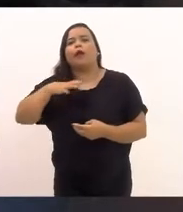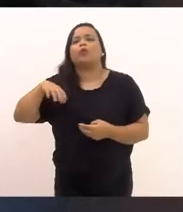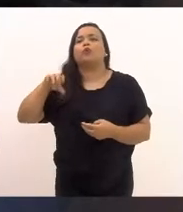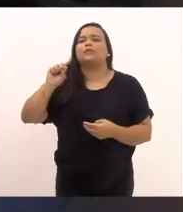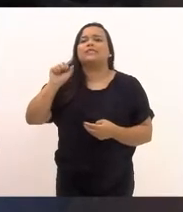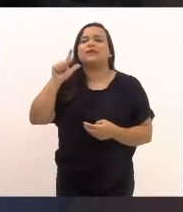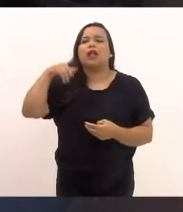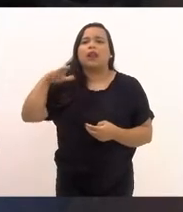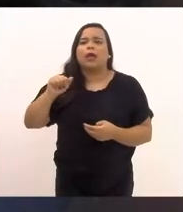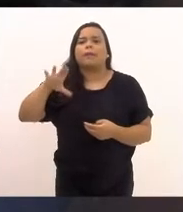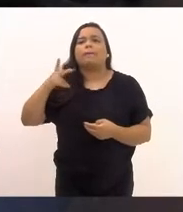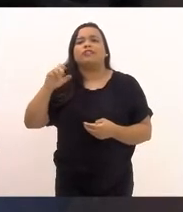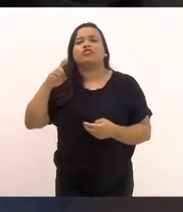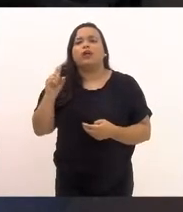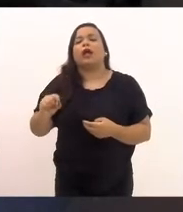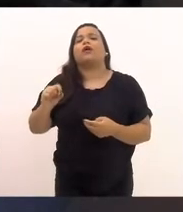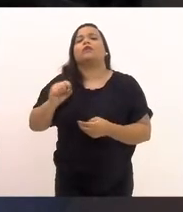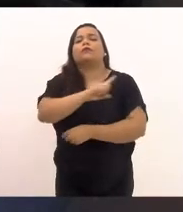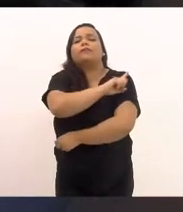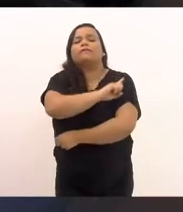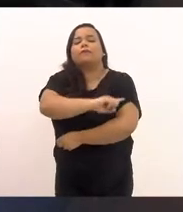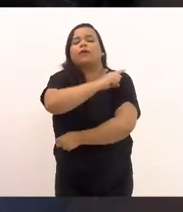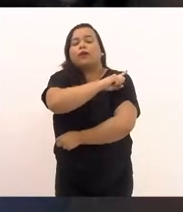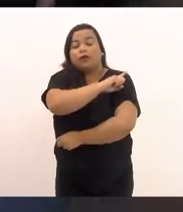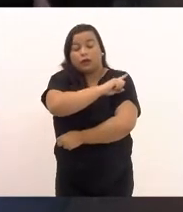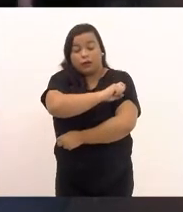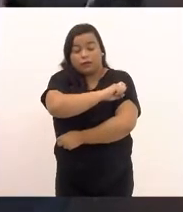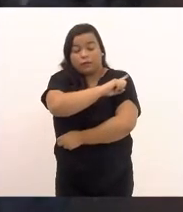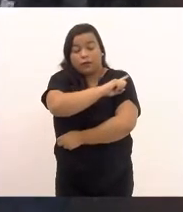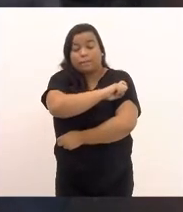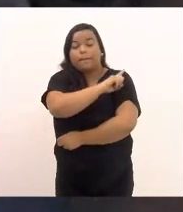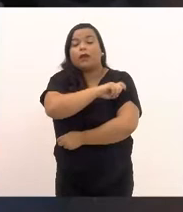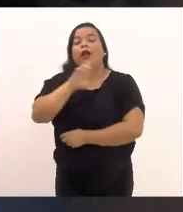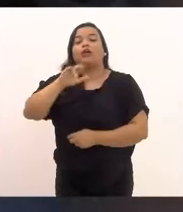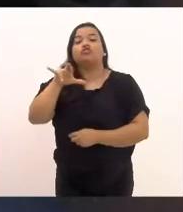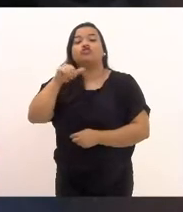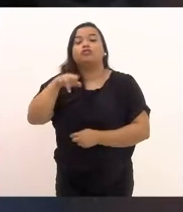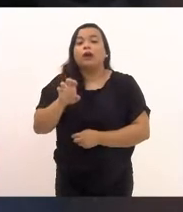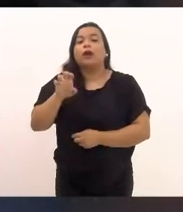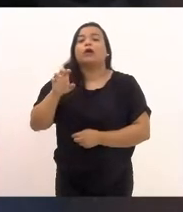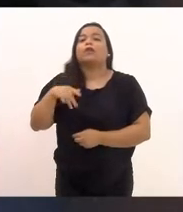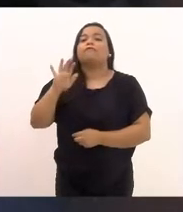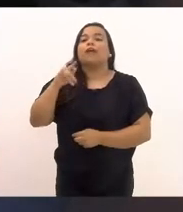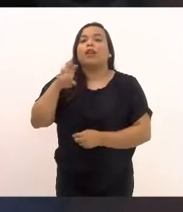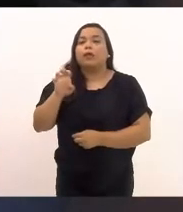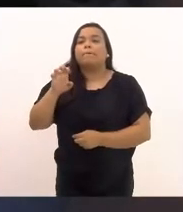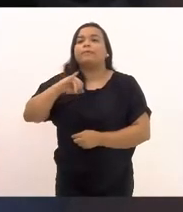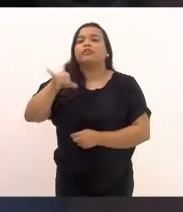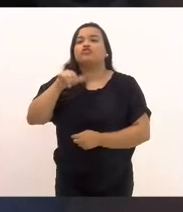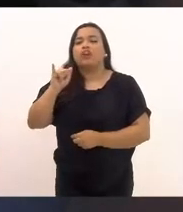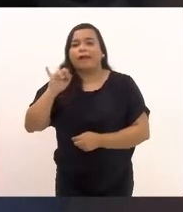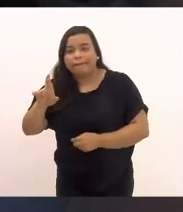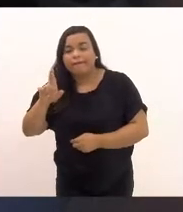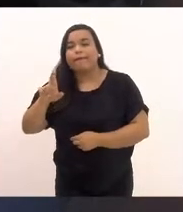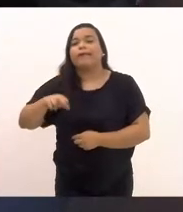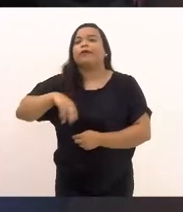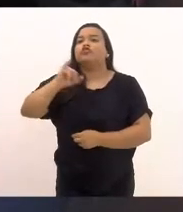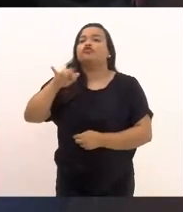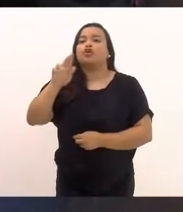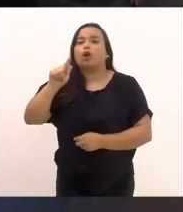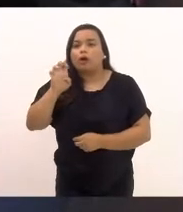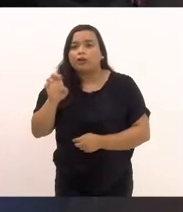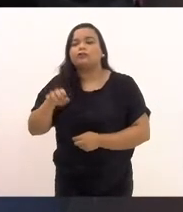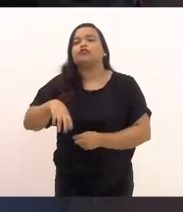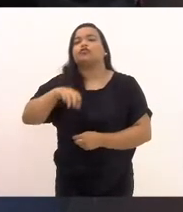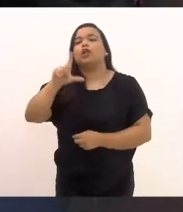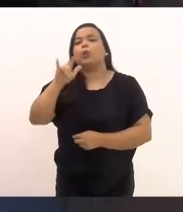Deodalto, Enfermeira Rejane, Felipe Soares, Felipe Pobel, Gustavo Schmidt, Jair Bittencourt, Jorge Felipe Neto, Luiz Martins,